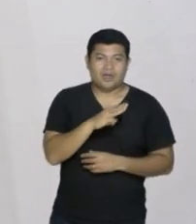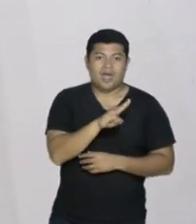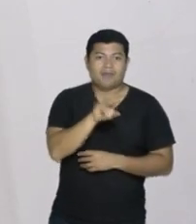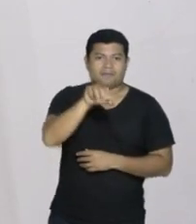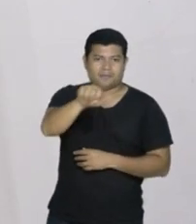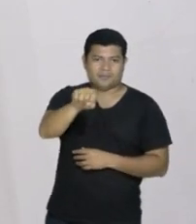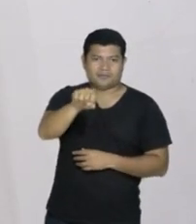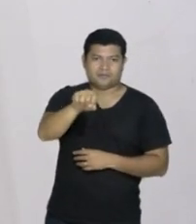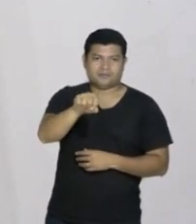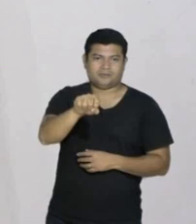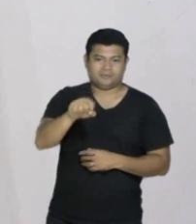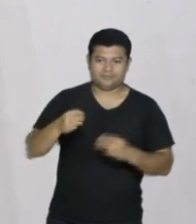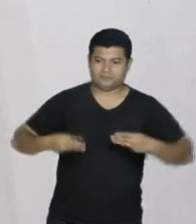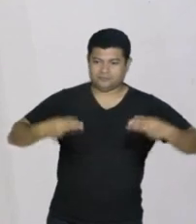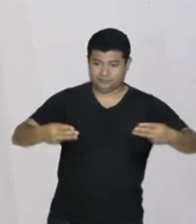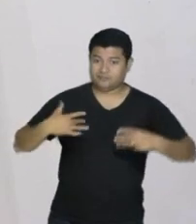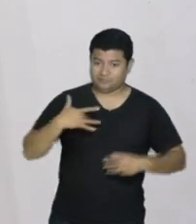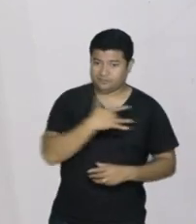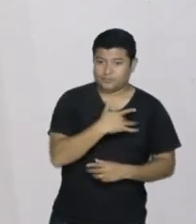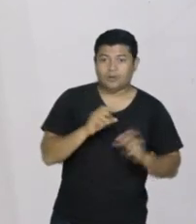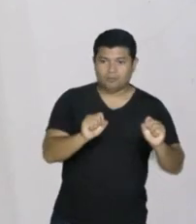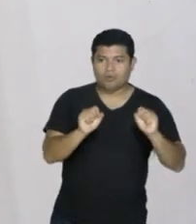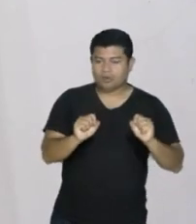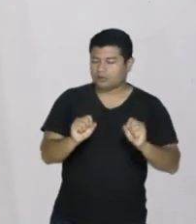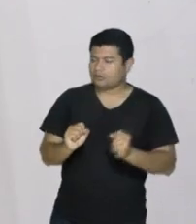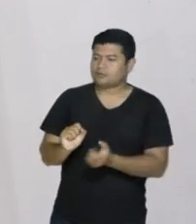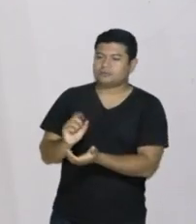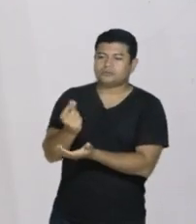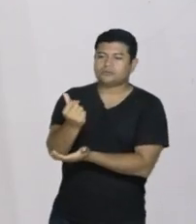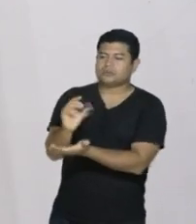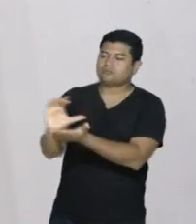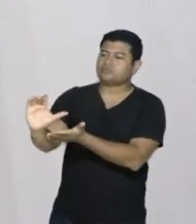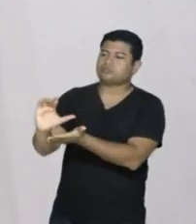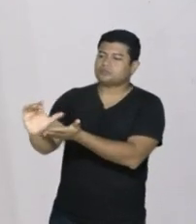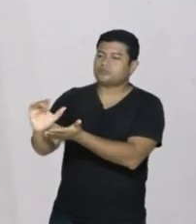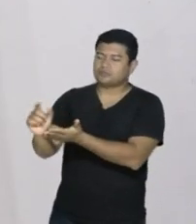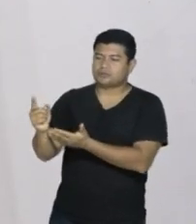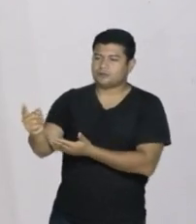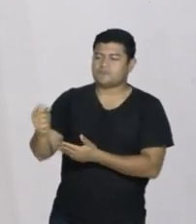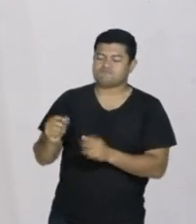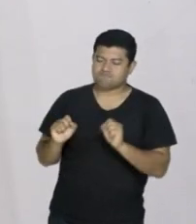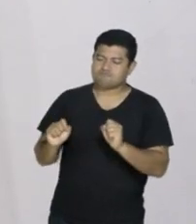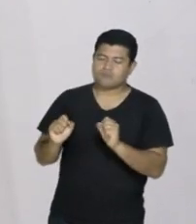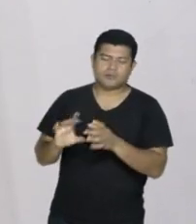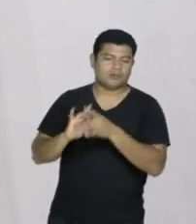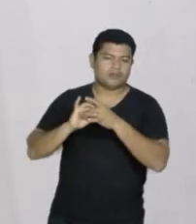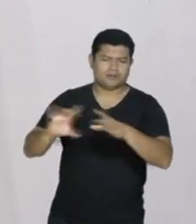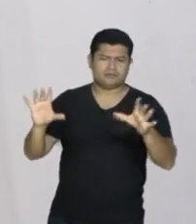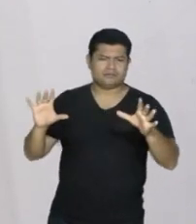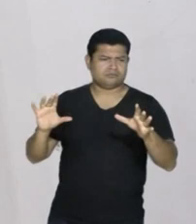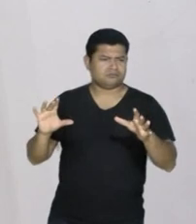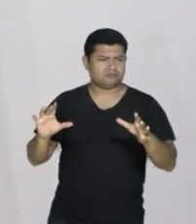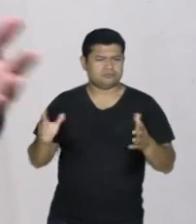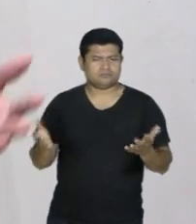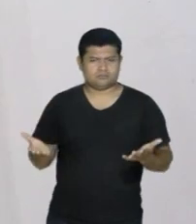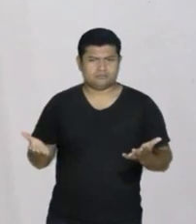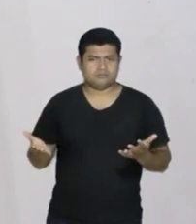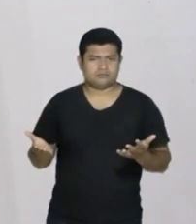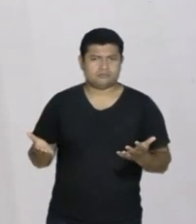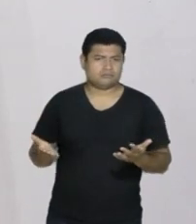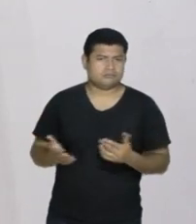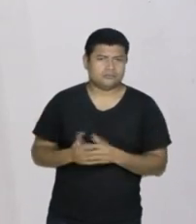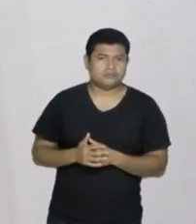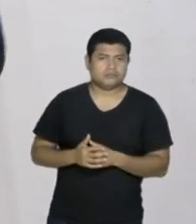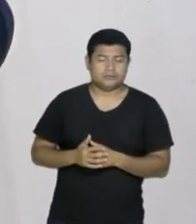as bagacistas que tá passando na cabeça daquele cidadão sobre coisas desse nível aqui dessas aberrações